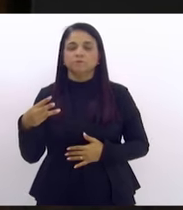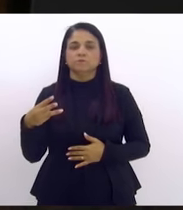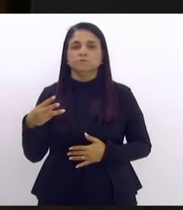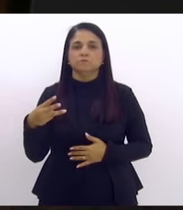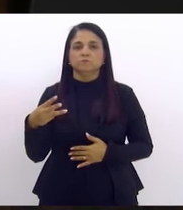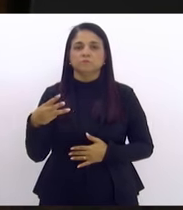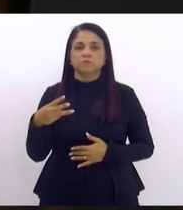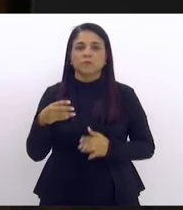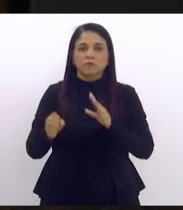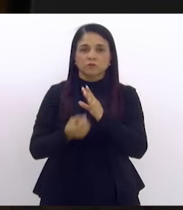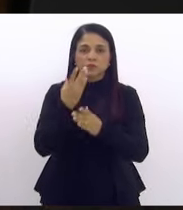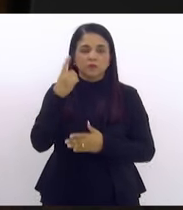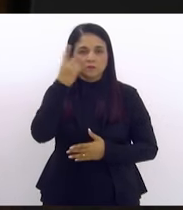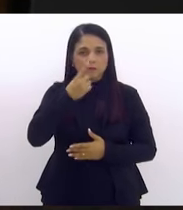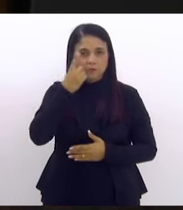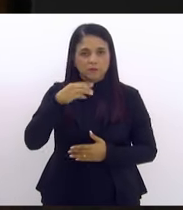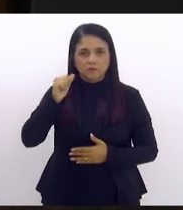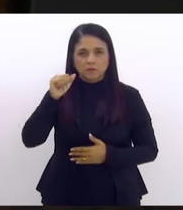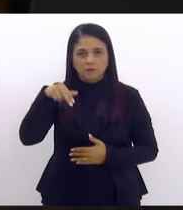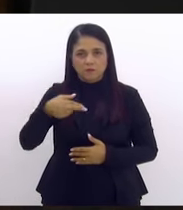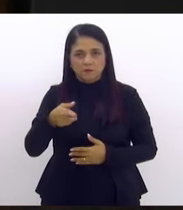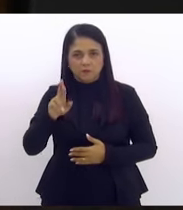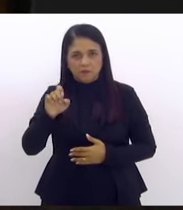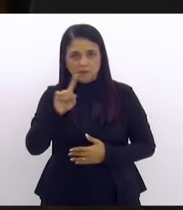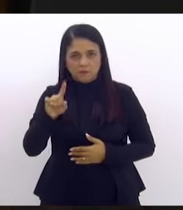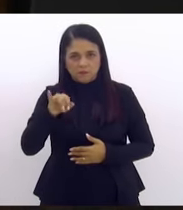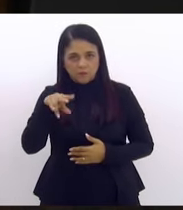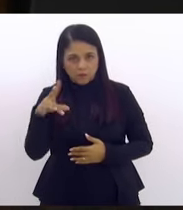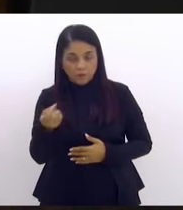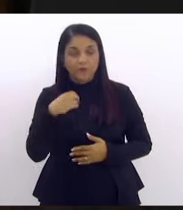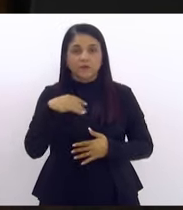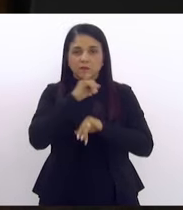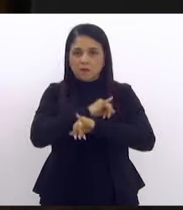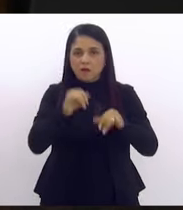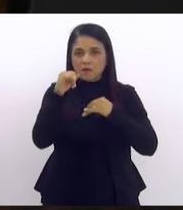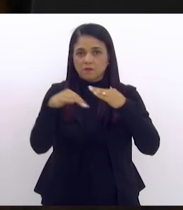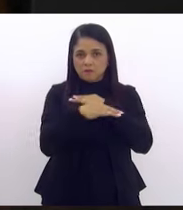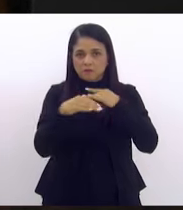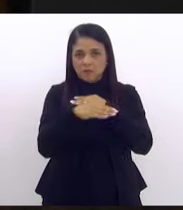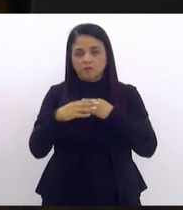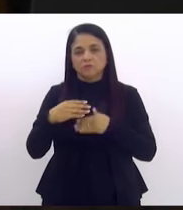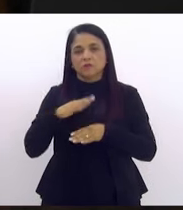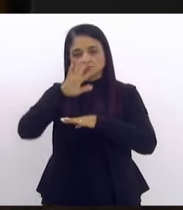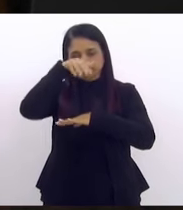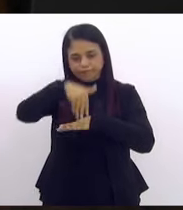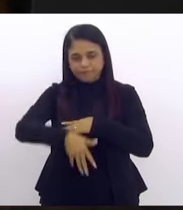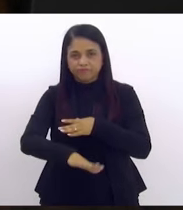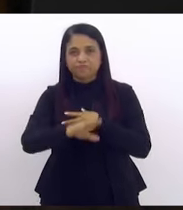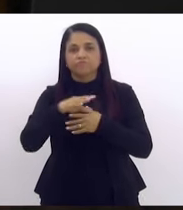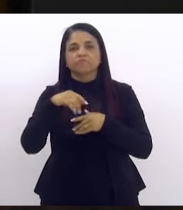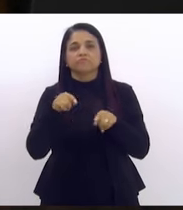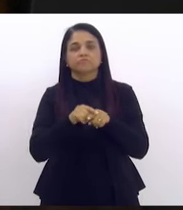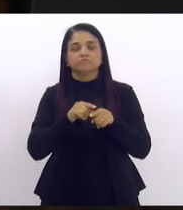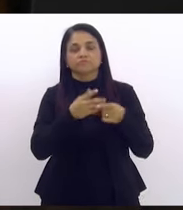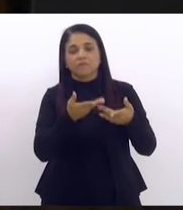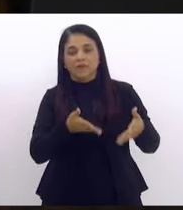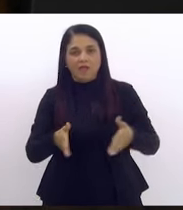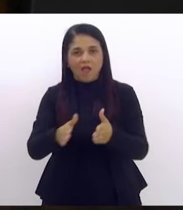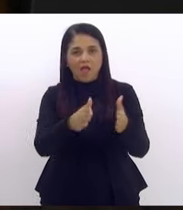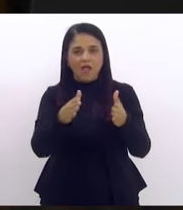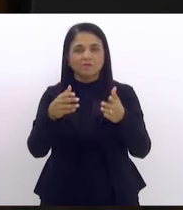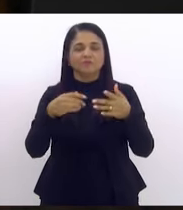1496/2023, de autoria do deputado Andrezinho Siciliano, que declara a cidade de Cachoeira do Macacu como a cidade das águas